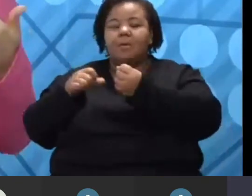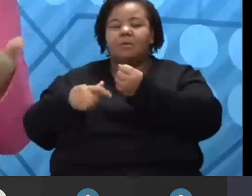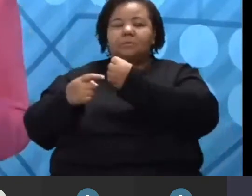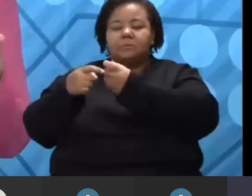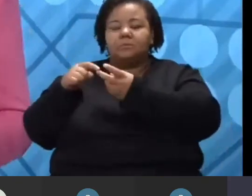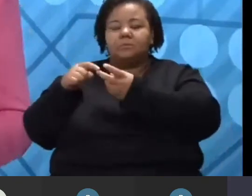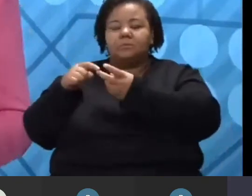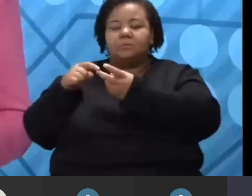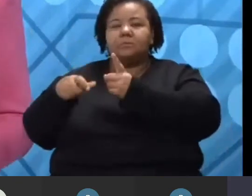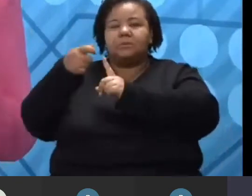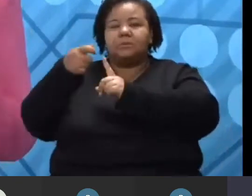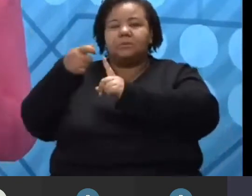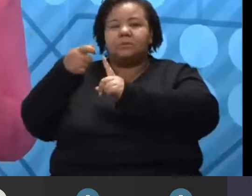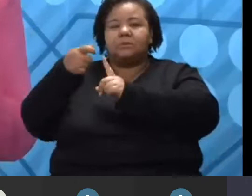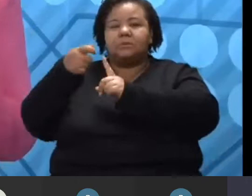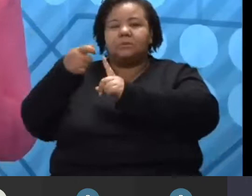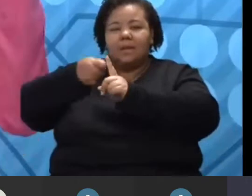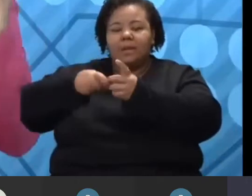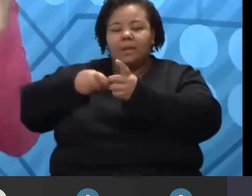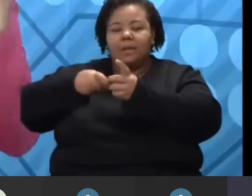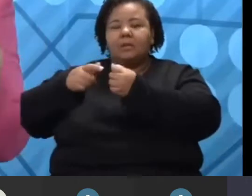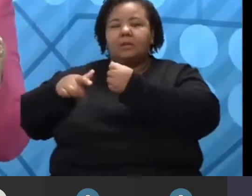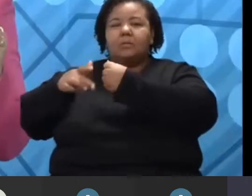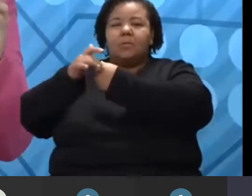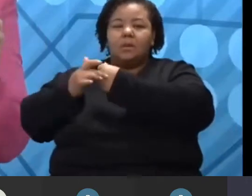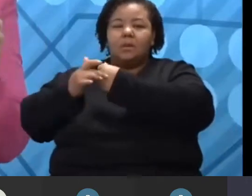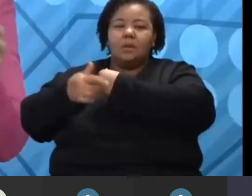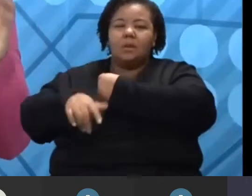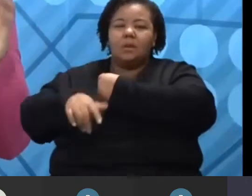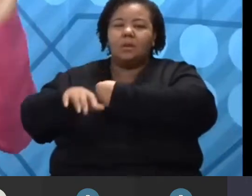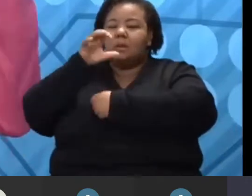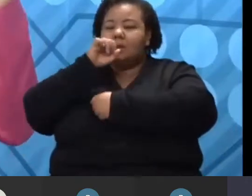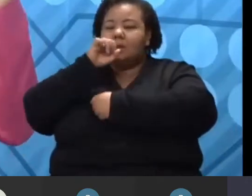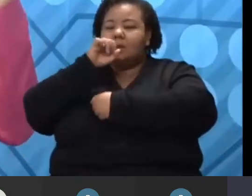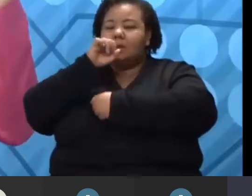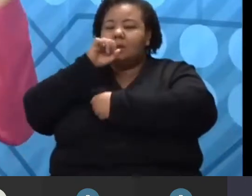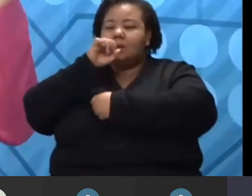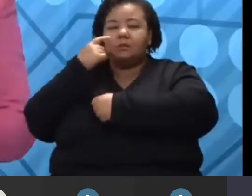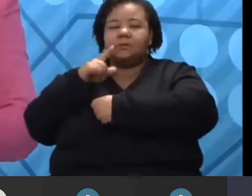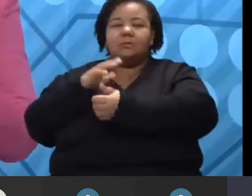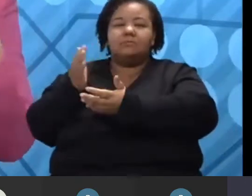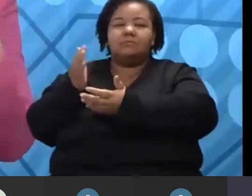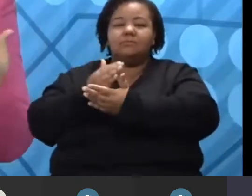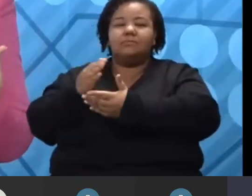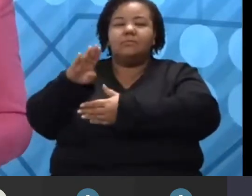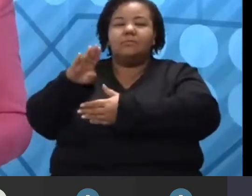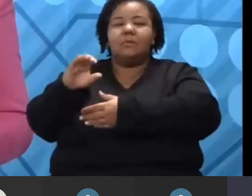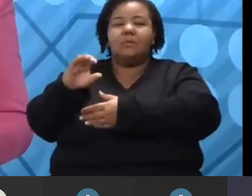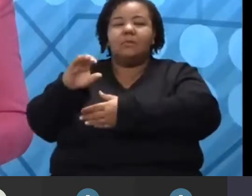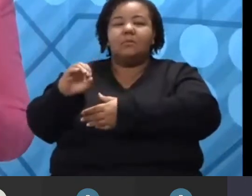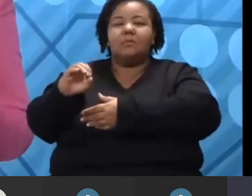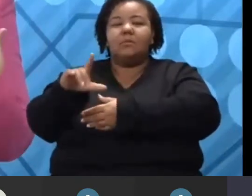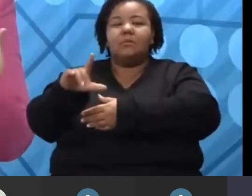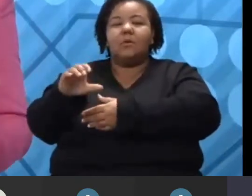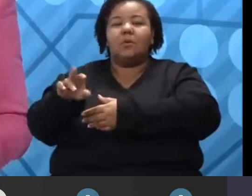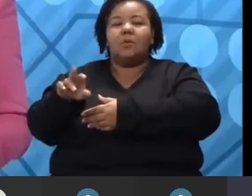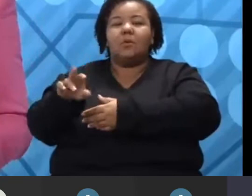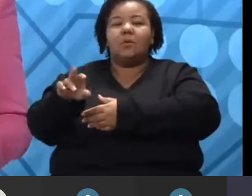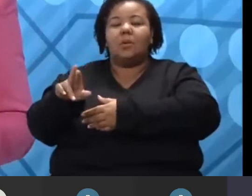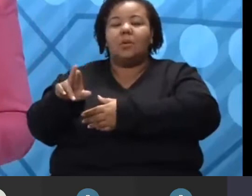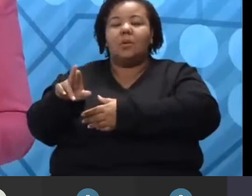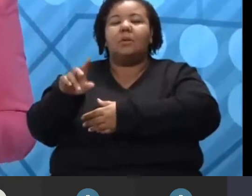um morango, uma laranja, ou até mesmo no rejunte do banheiro, você encontra alguns bolores. O que são aqueles bolores?